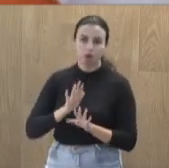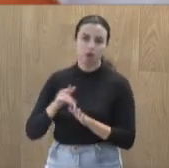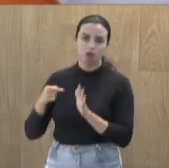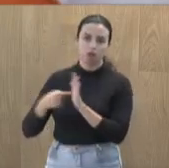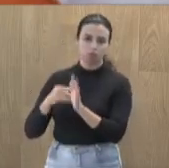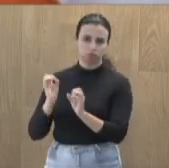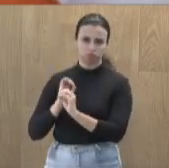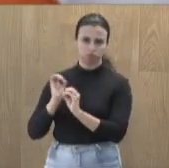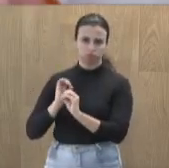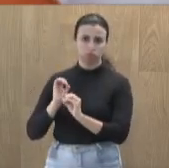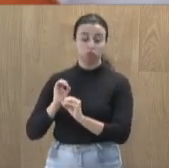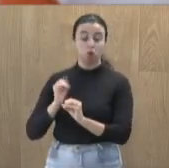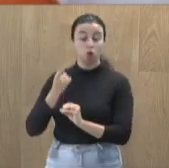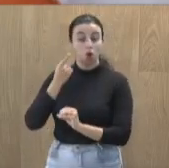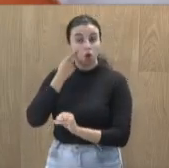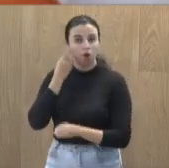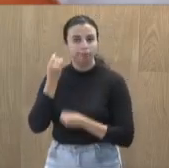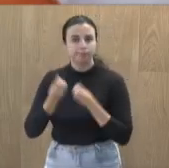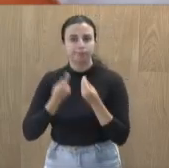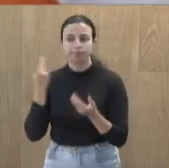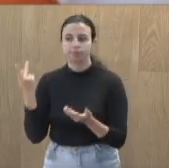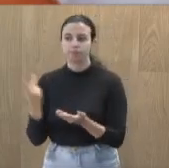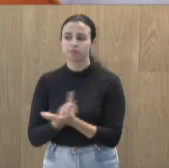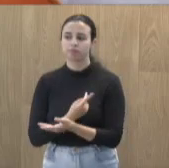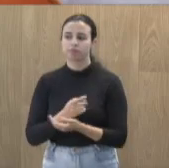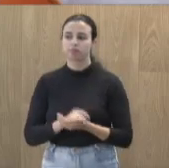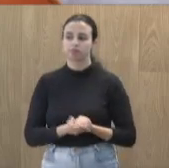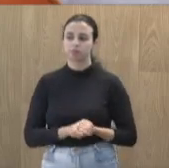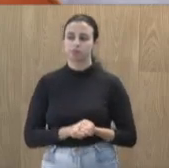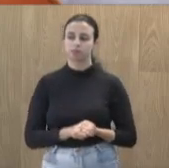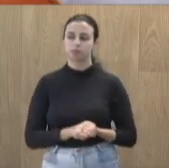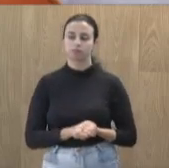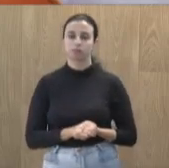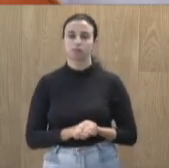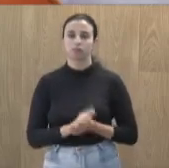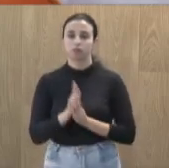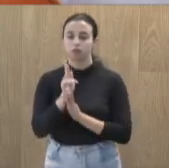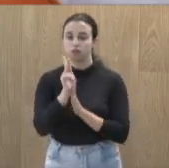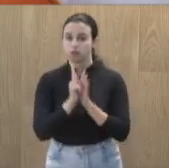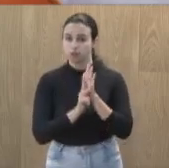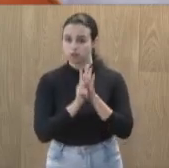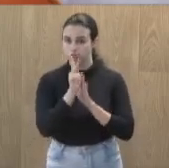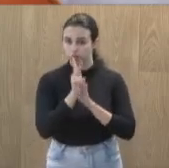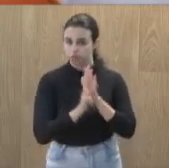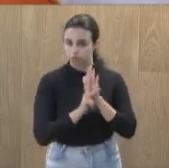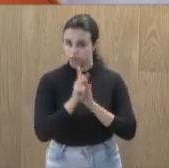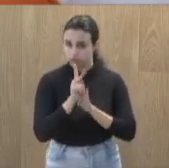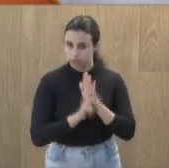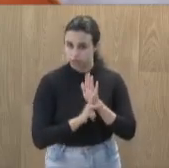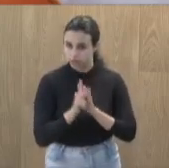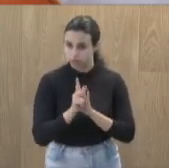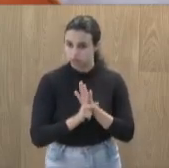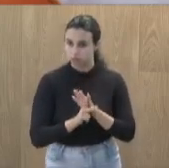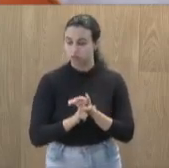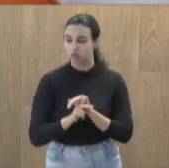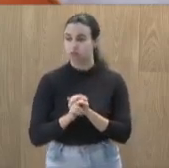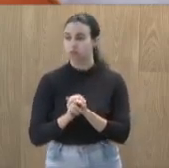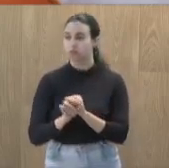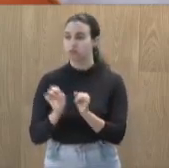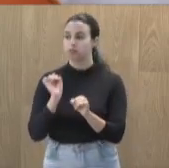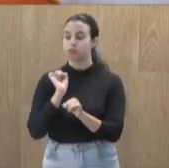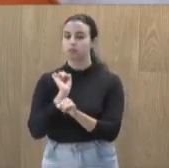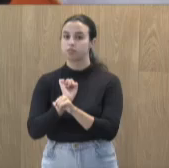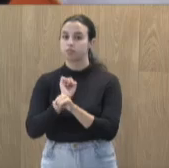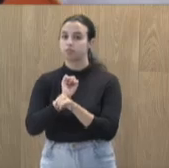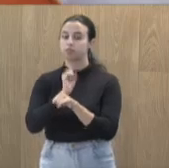Olha o ponto que chegamos. Um projeto que ficou na casa 57 dias,